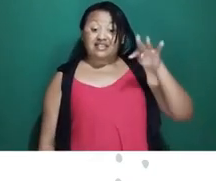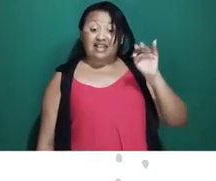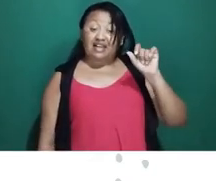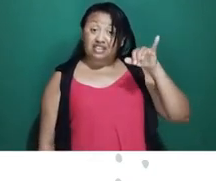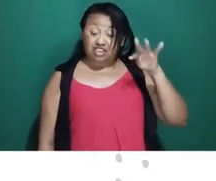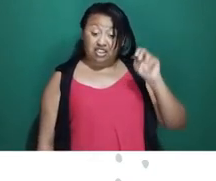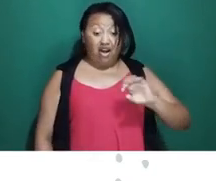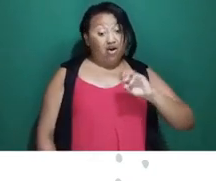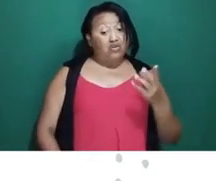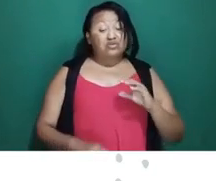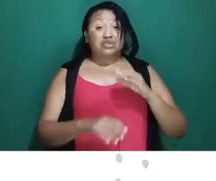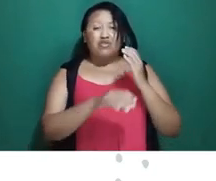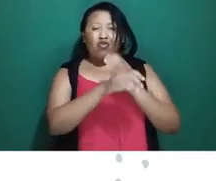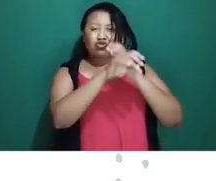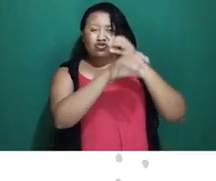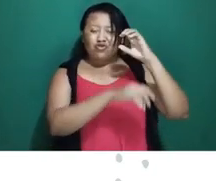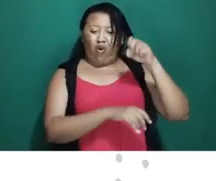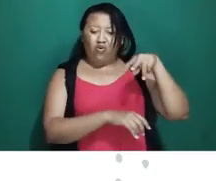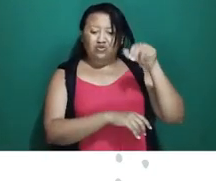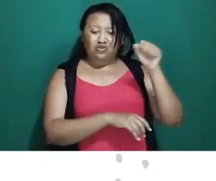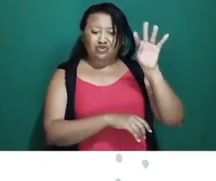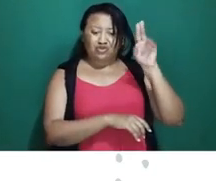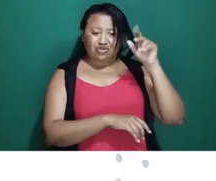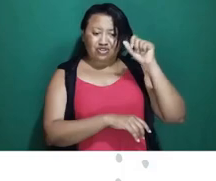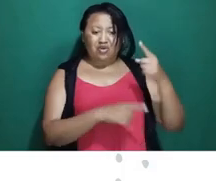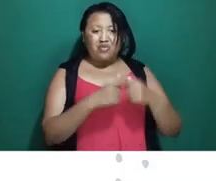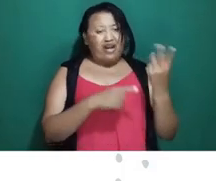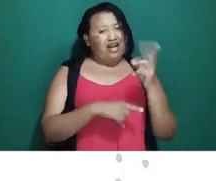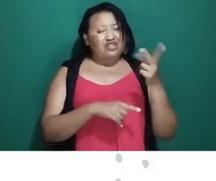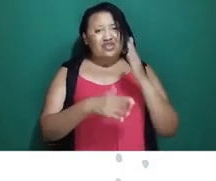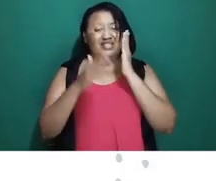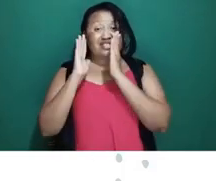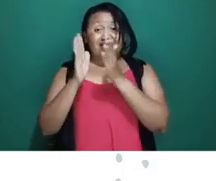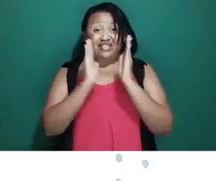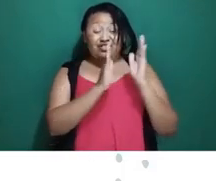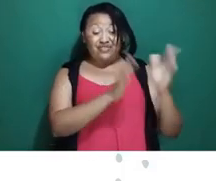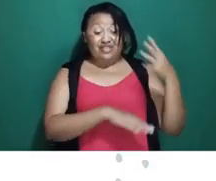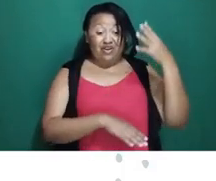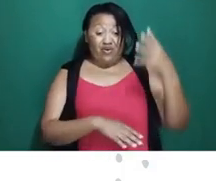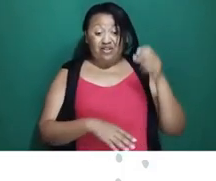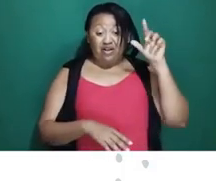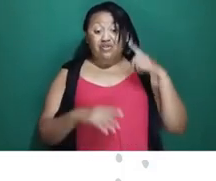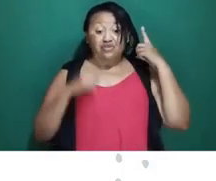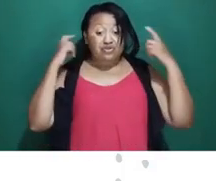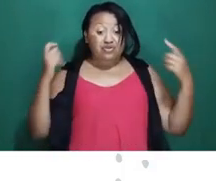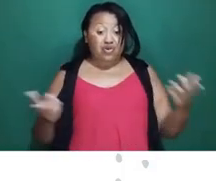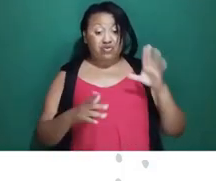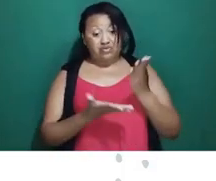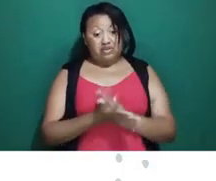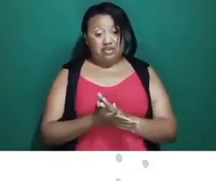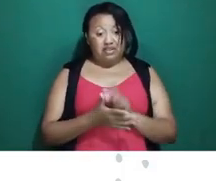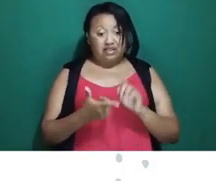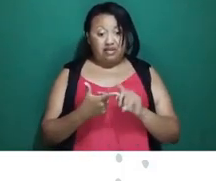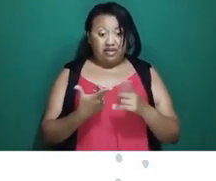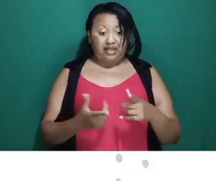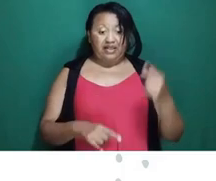ou de construção porque as figuras de linguagem se dividem em quatro né figura de som de construção ou de sintaxe e